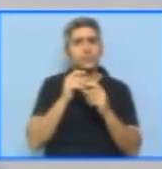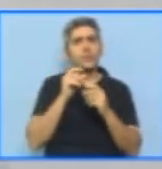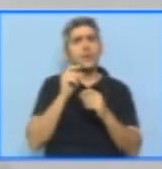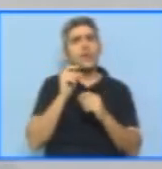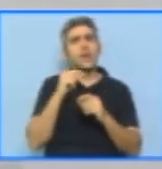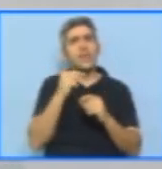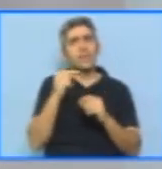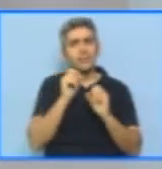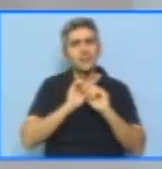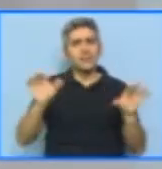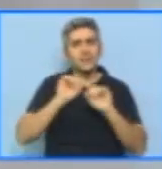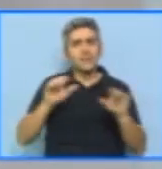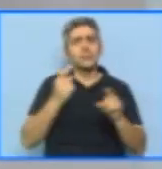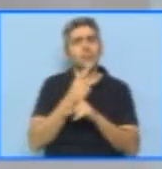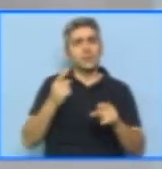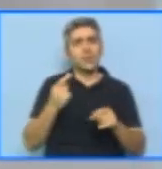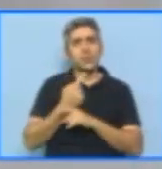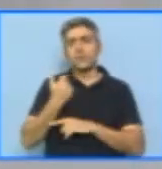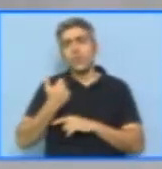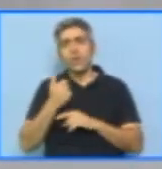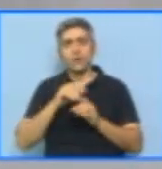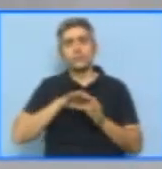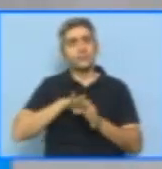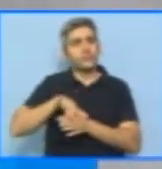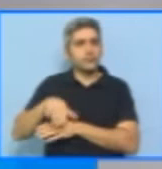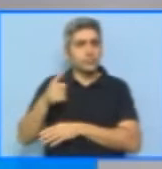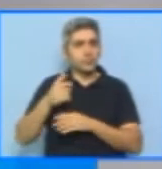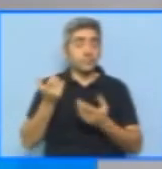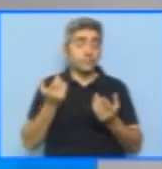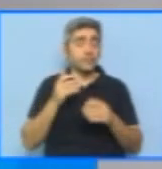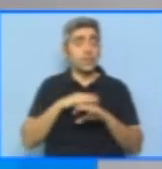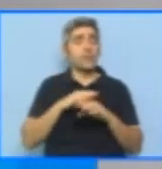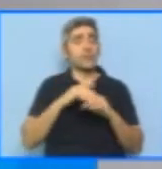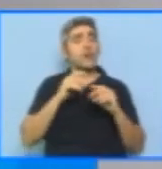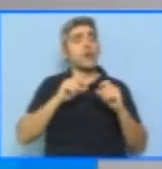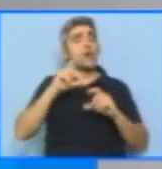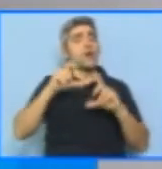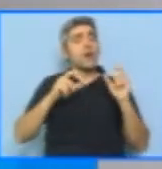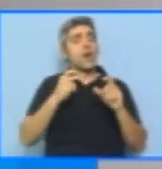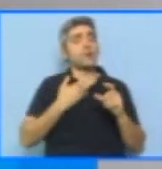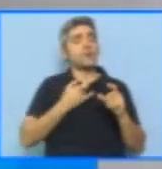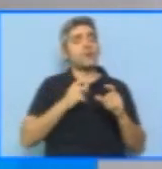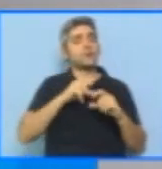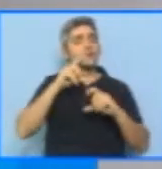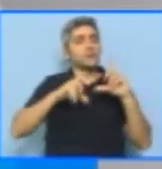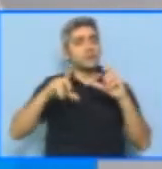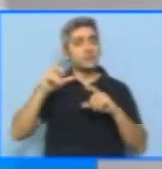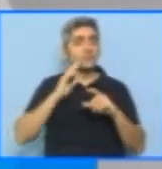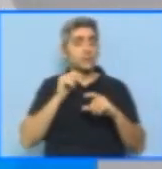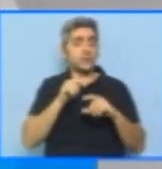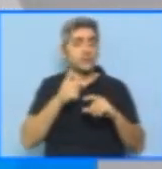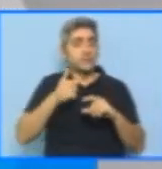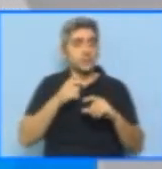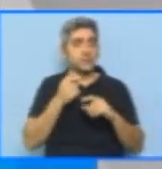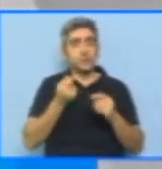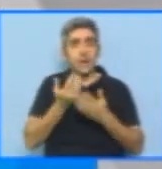notícias? Há uma tendência para dizer que se faz aquilo que as audiências procuram consumir. Isto é um mercado e, portanto,